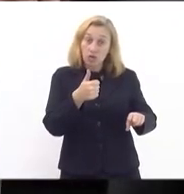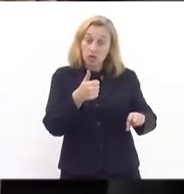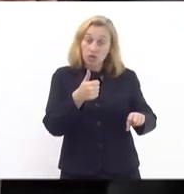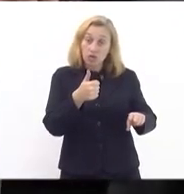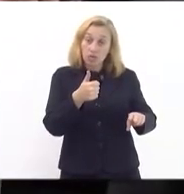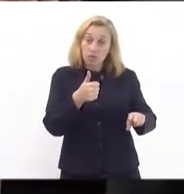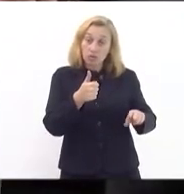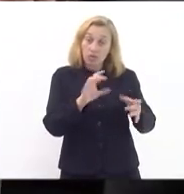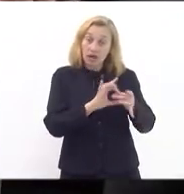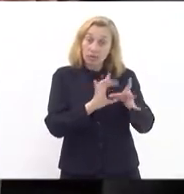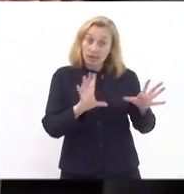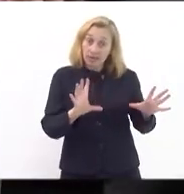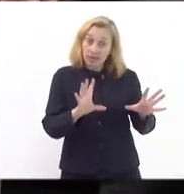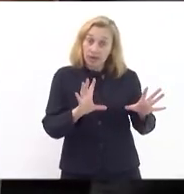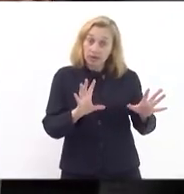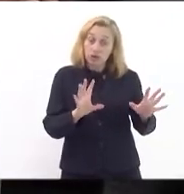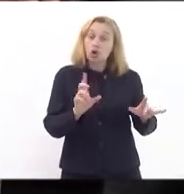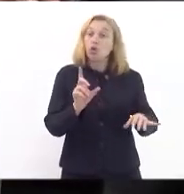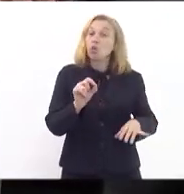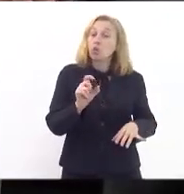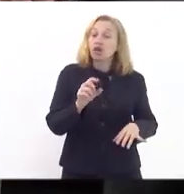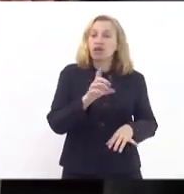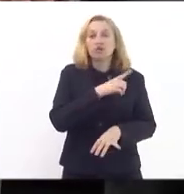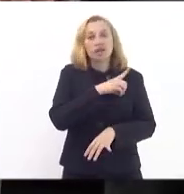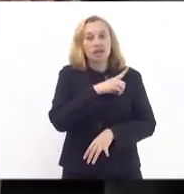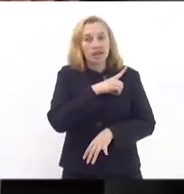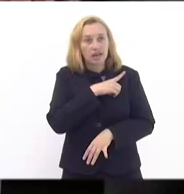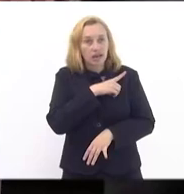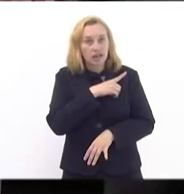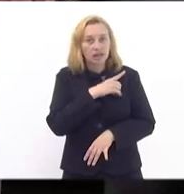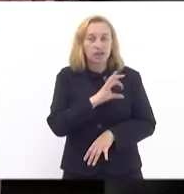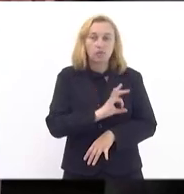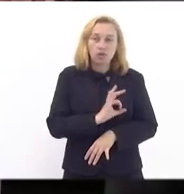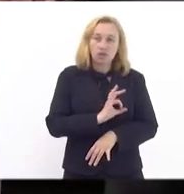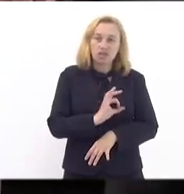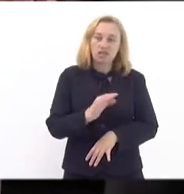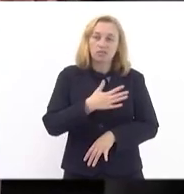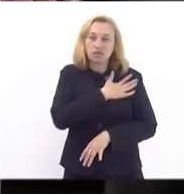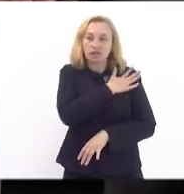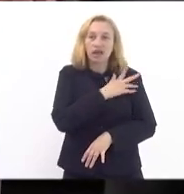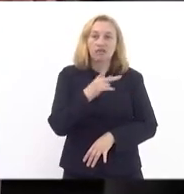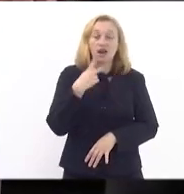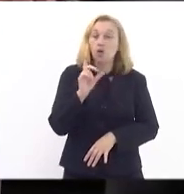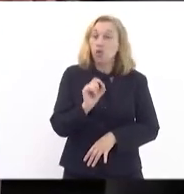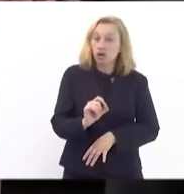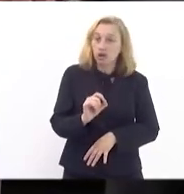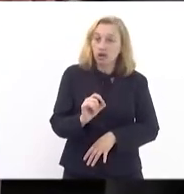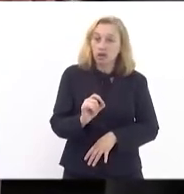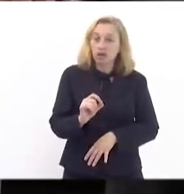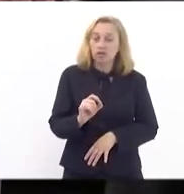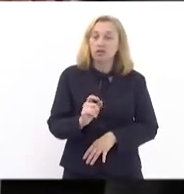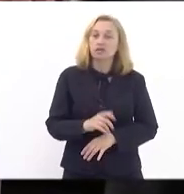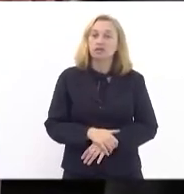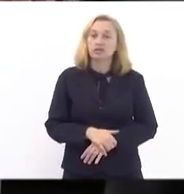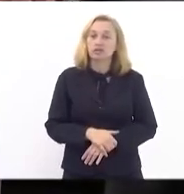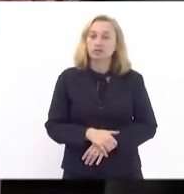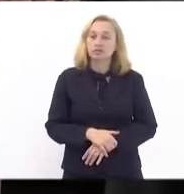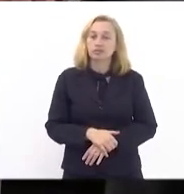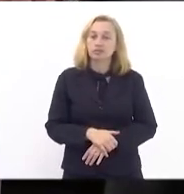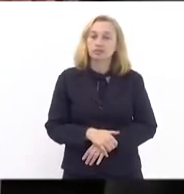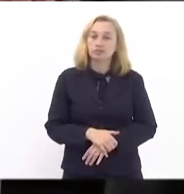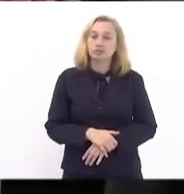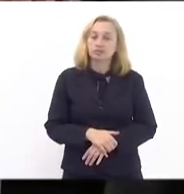que de liberdade o que que o nosso delegado a nossa Polícia Militar que José Cunha a alma perfeito